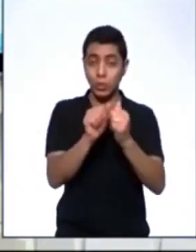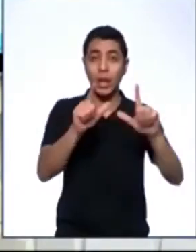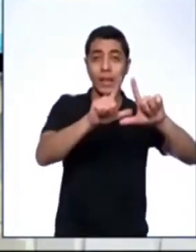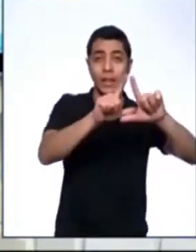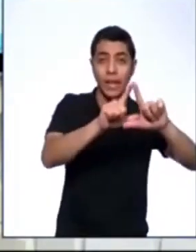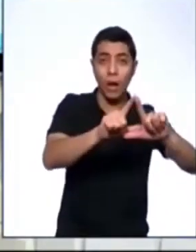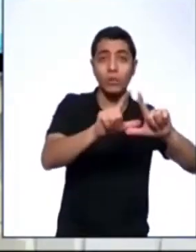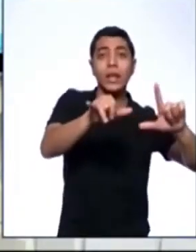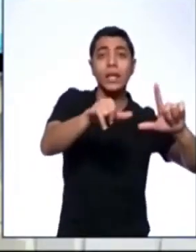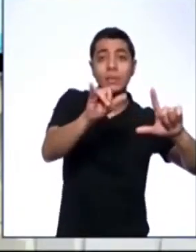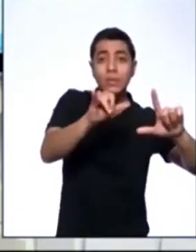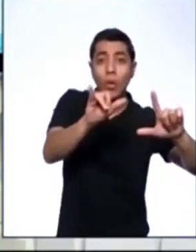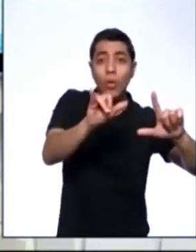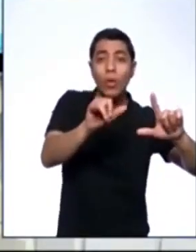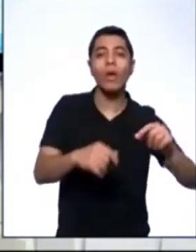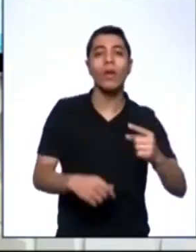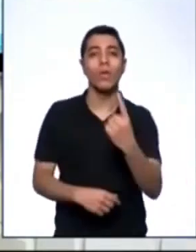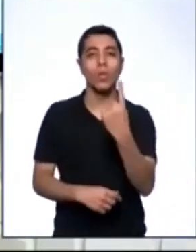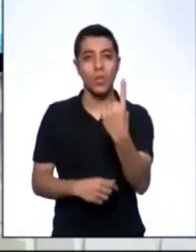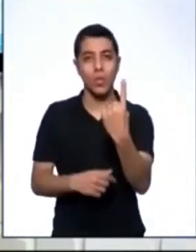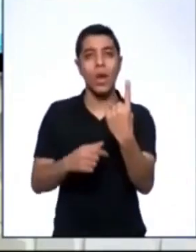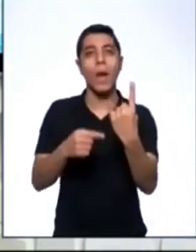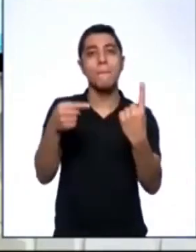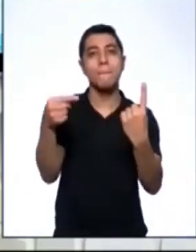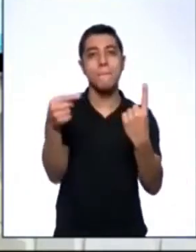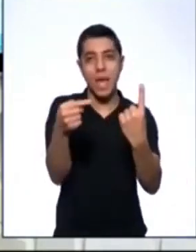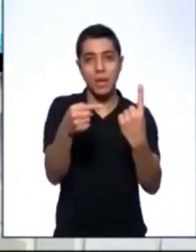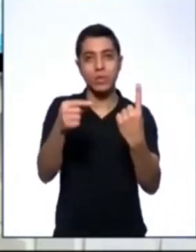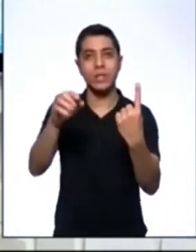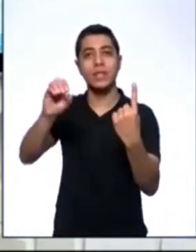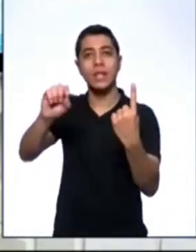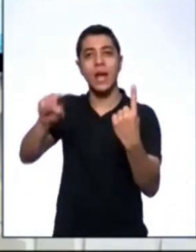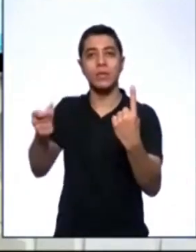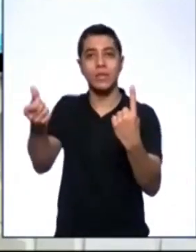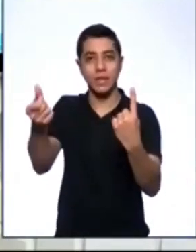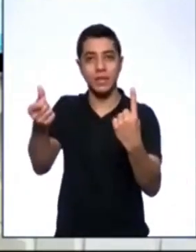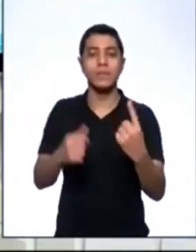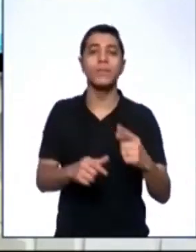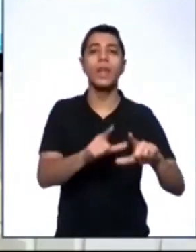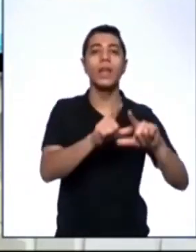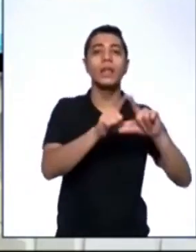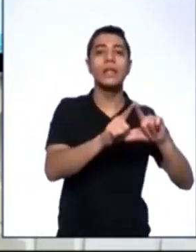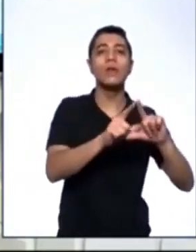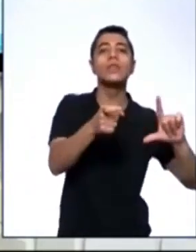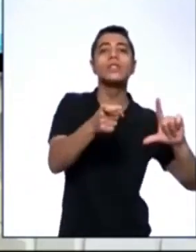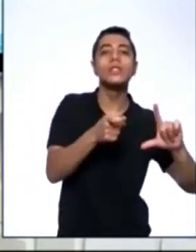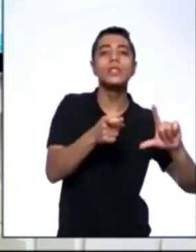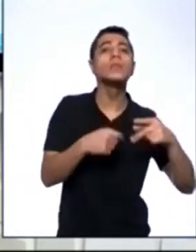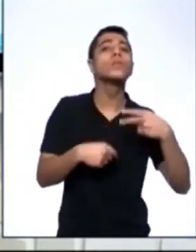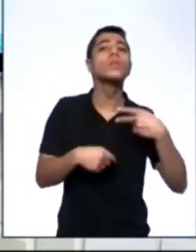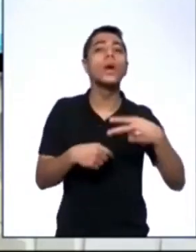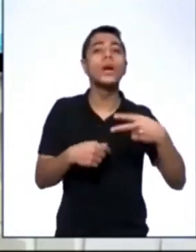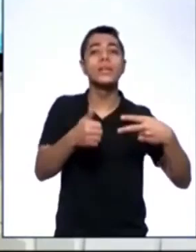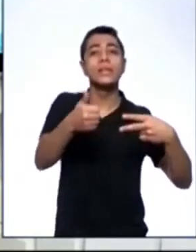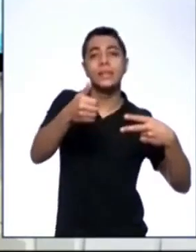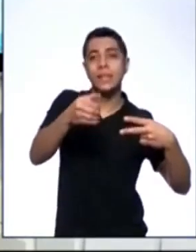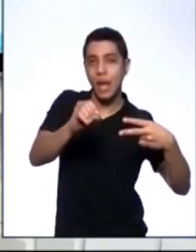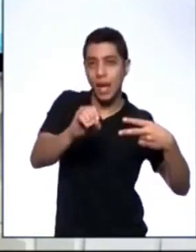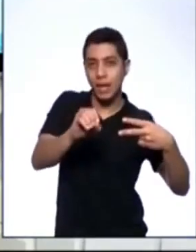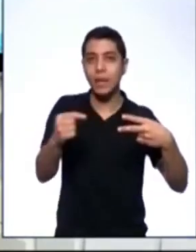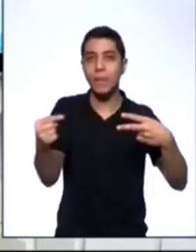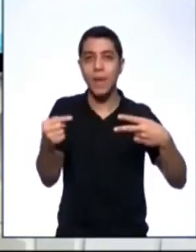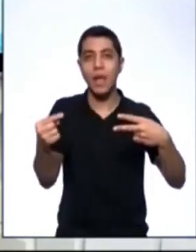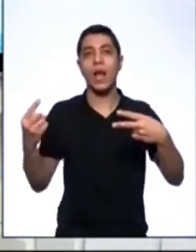- 06 e o delta x vai ser 10 - 14 Delta a